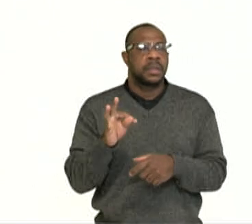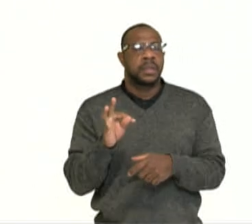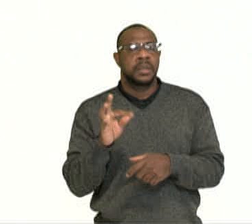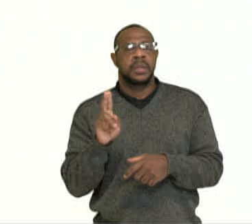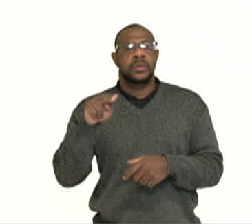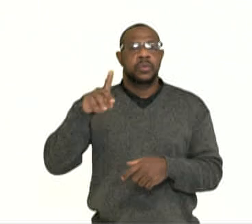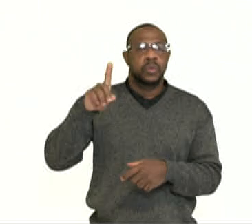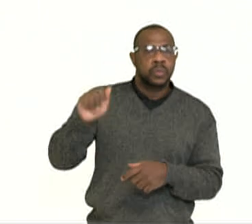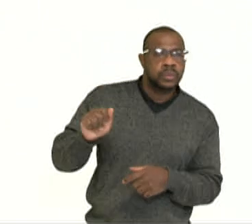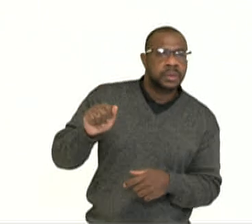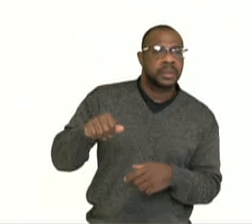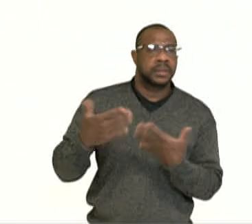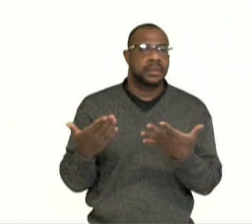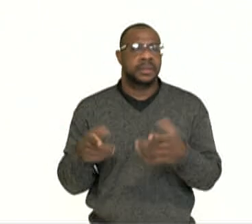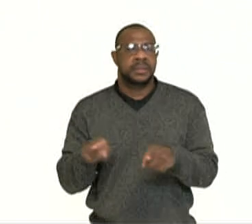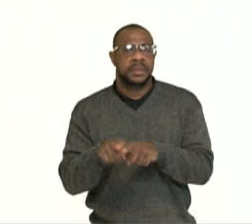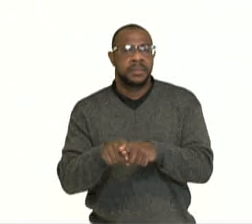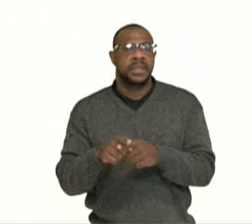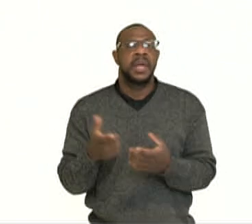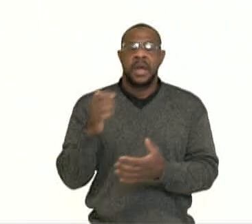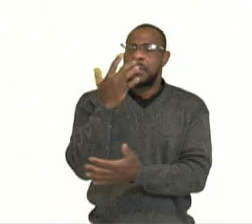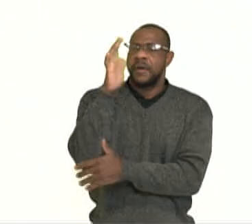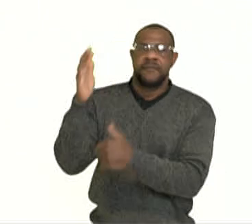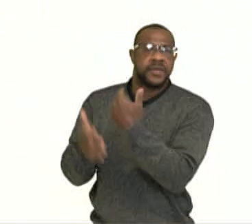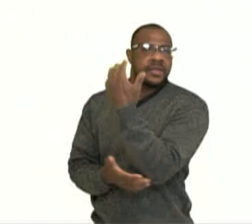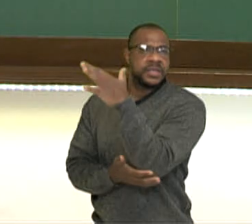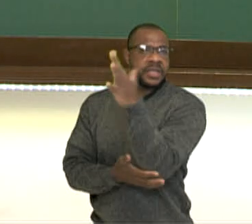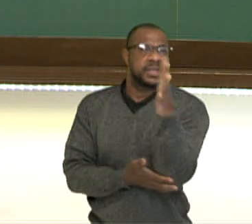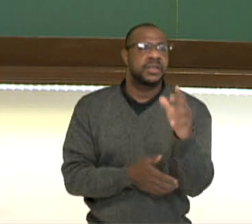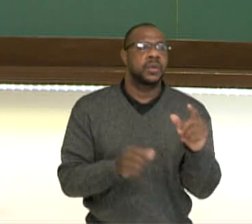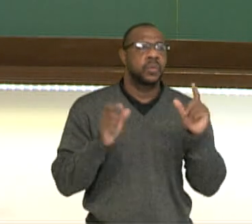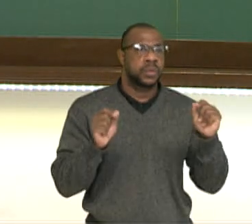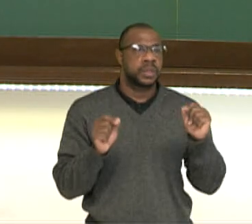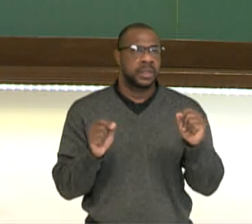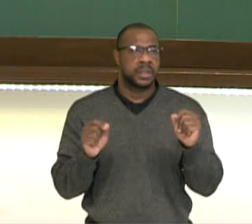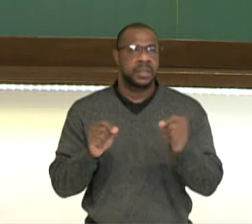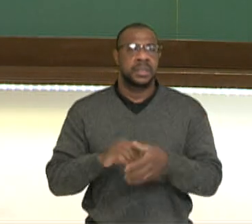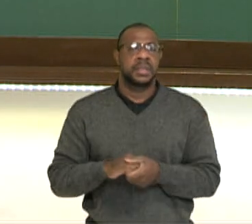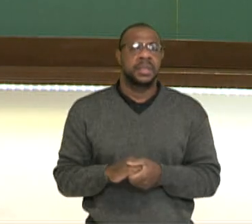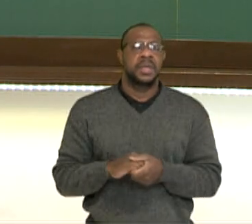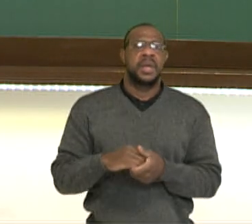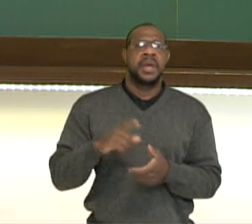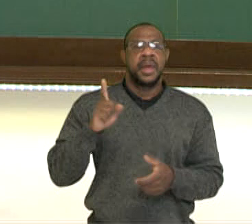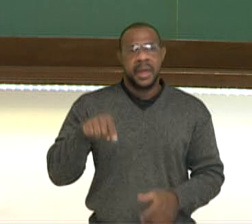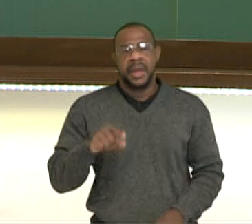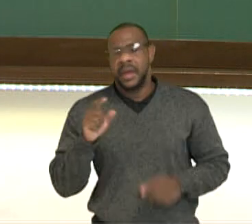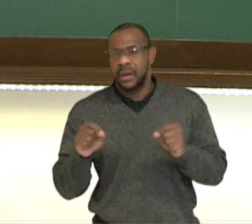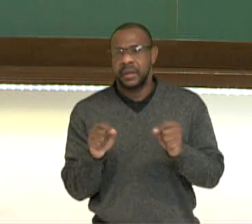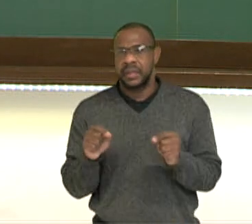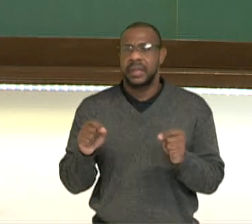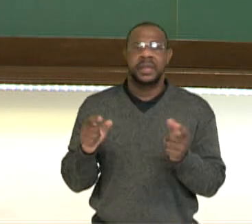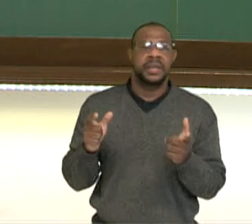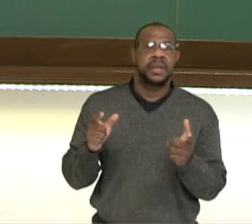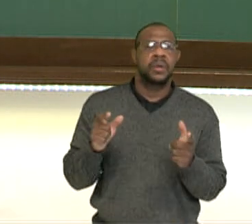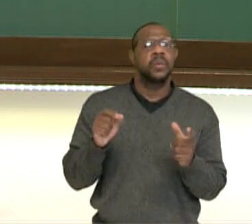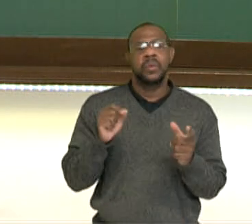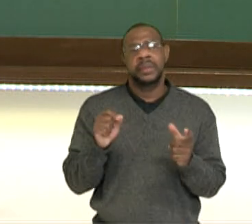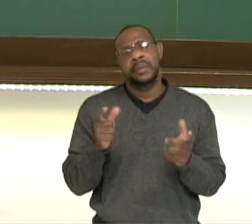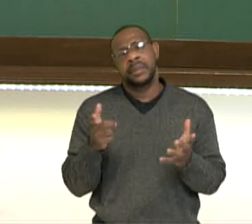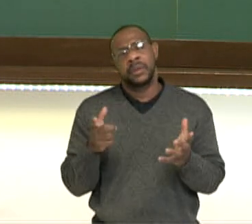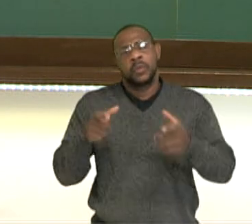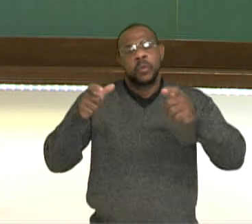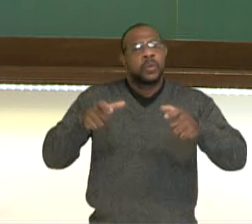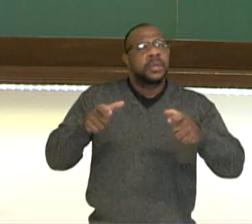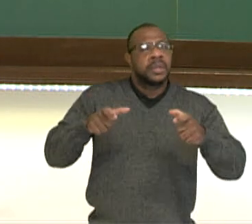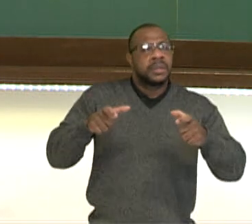essa vegetação, ela vai ser uma vegetação muitas vezes rasteira, muitas vezes de pequeno porte,